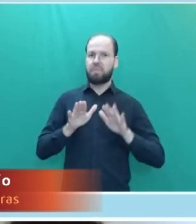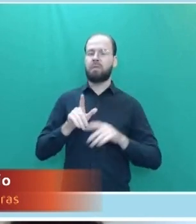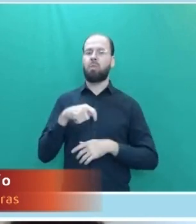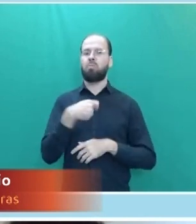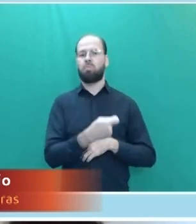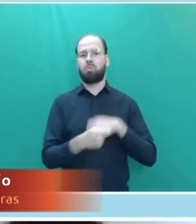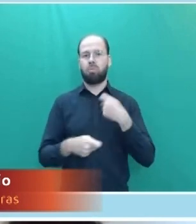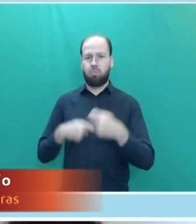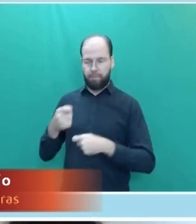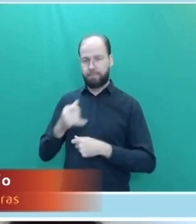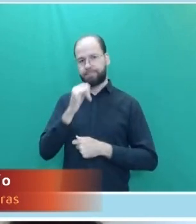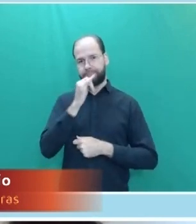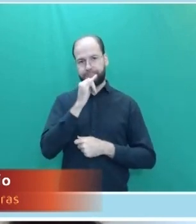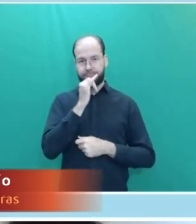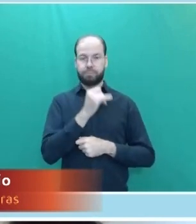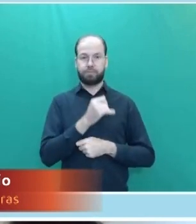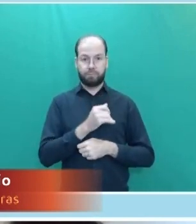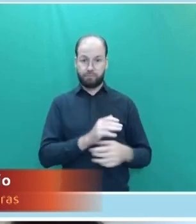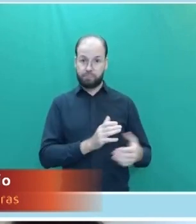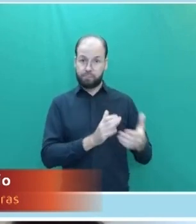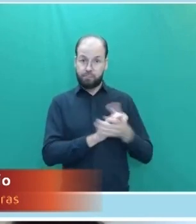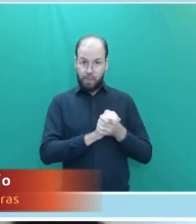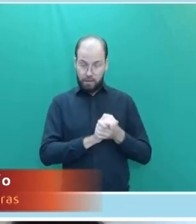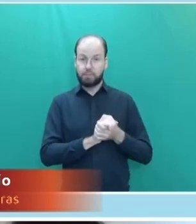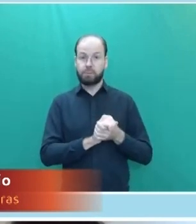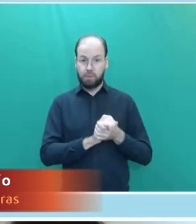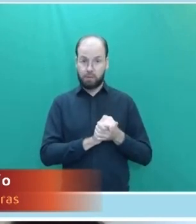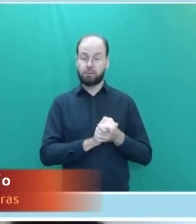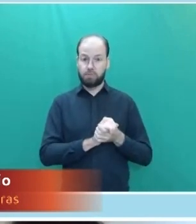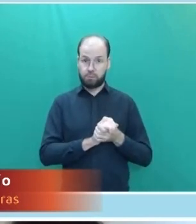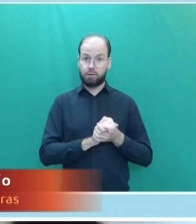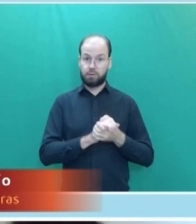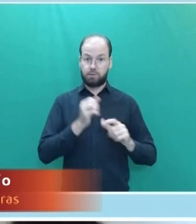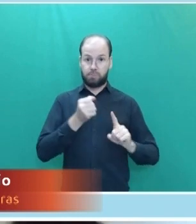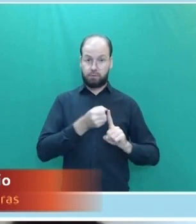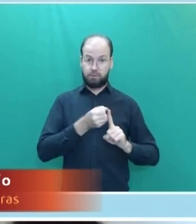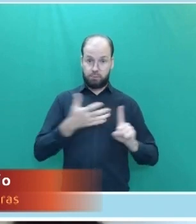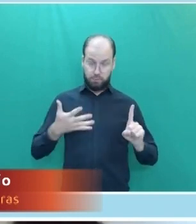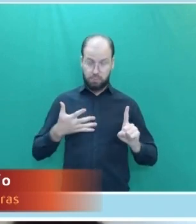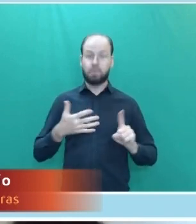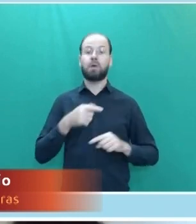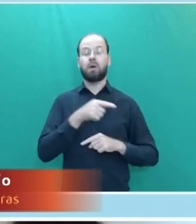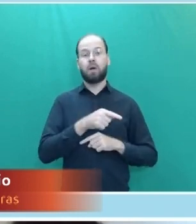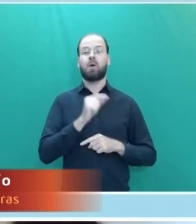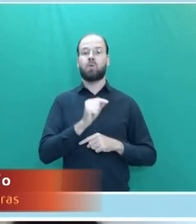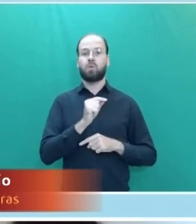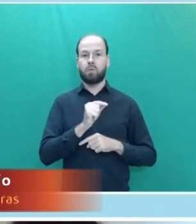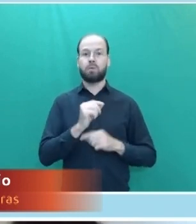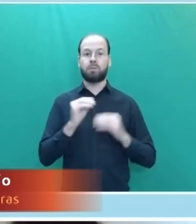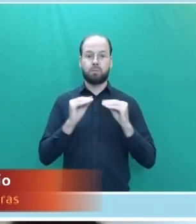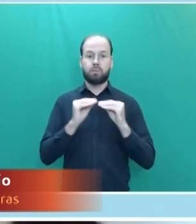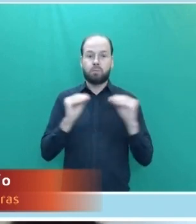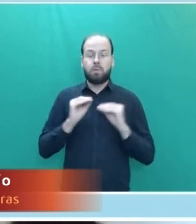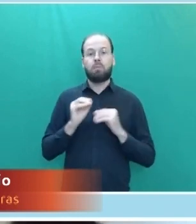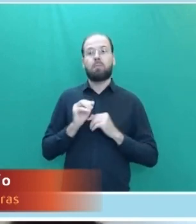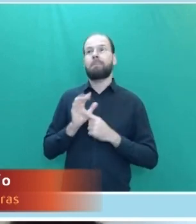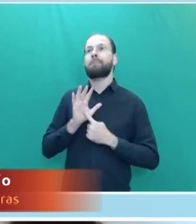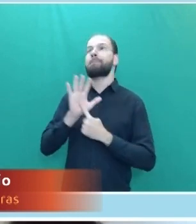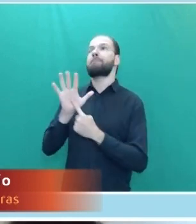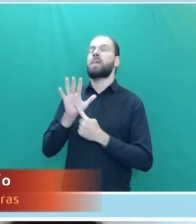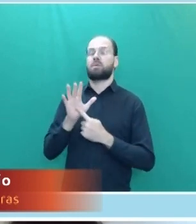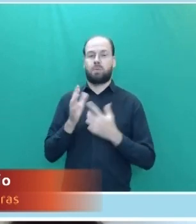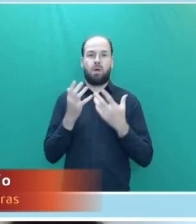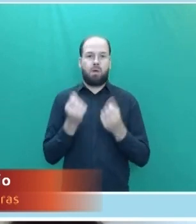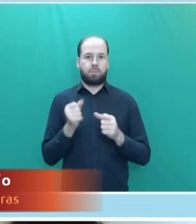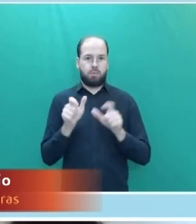Por exemplo, nos casais homoafetivos, o selinho acaba sendo a maior demonstração de carinho aceitável, até mesmo pelo